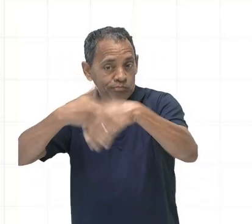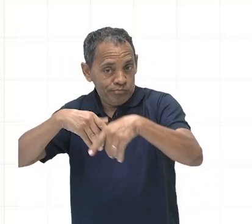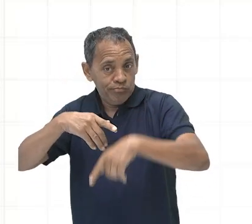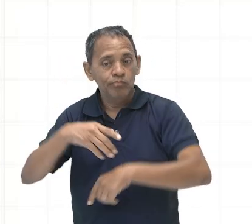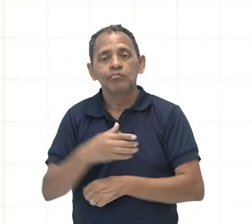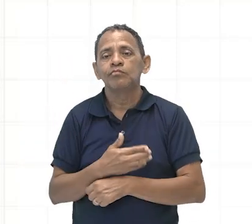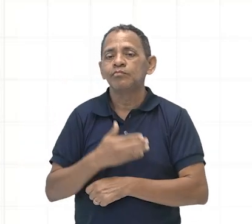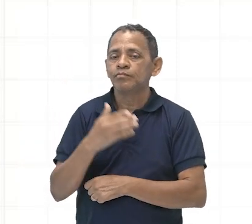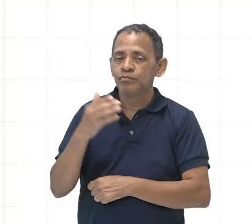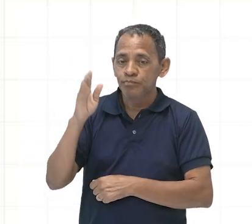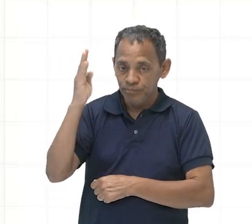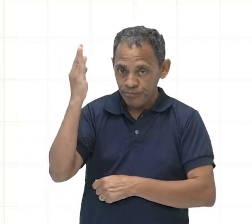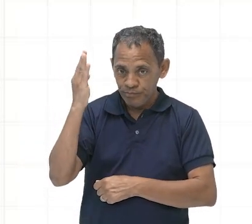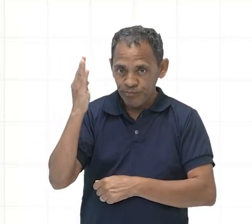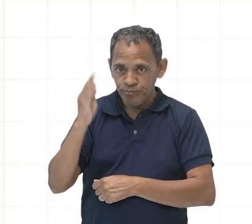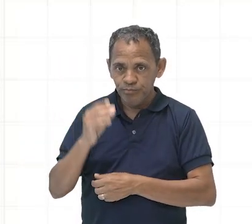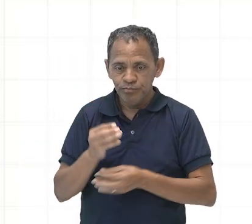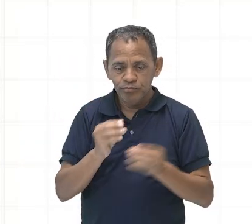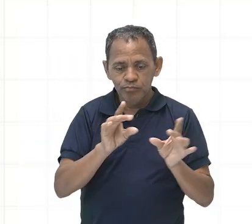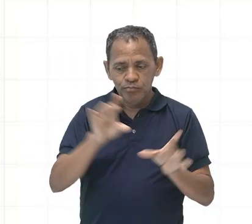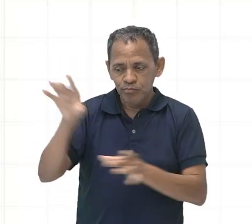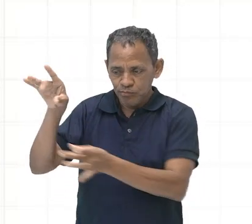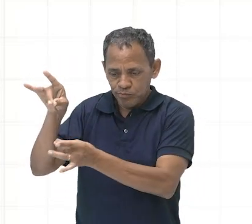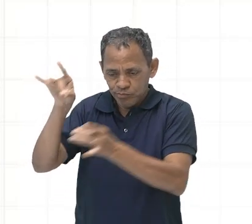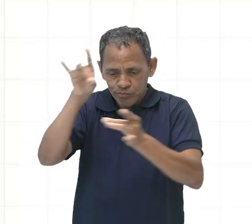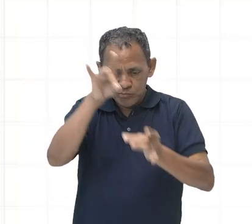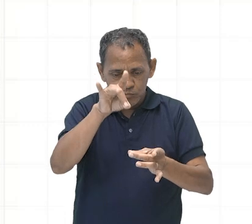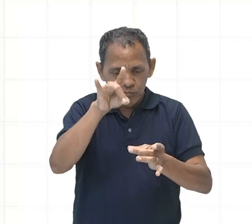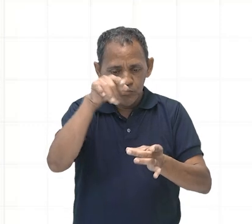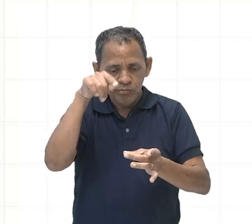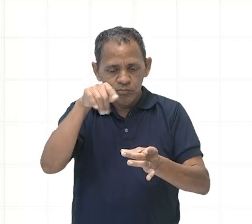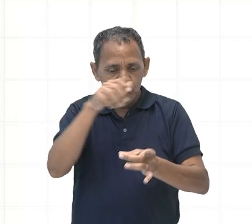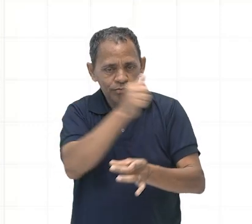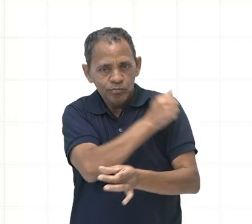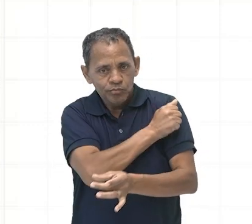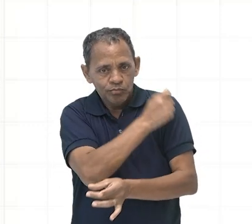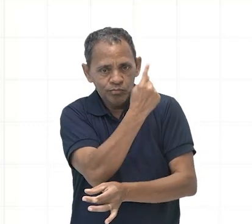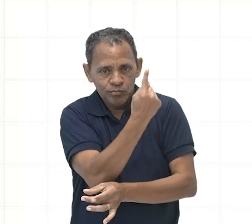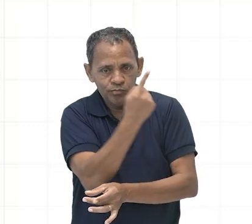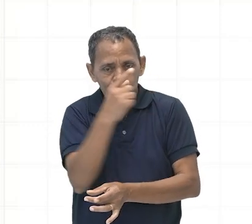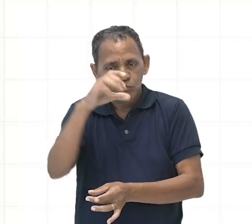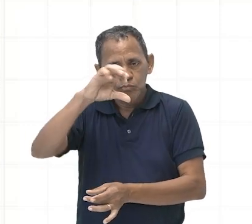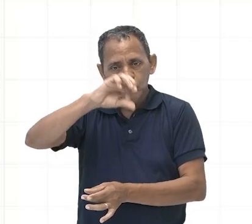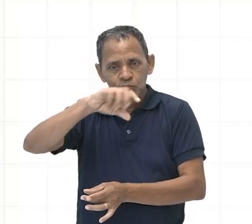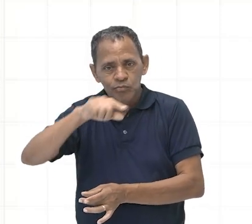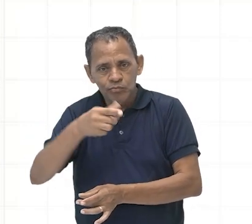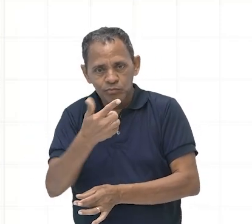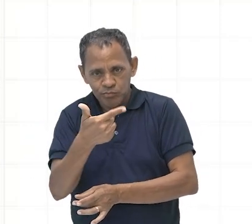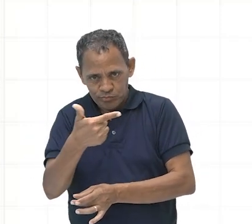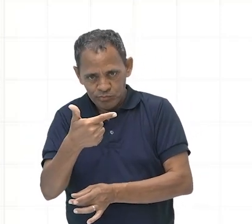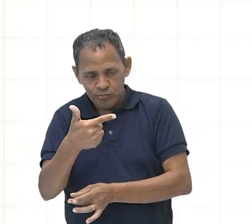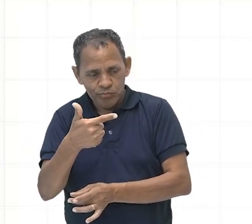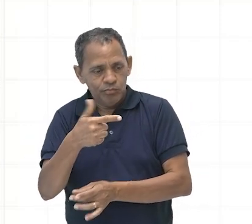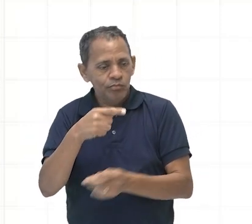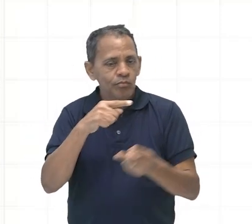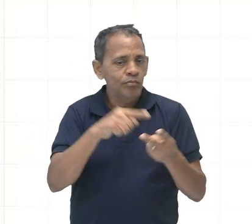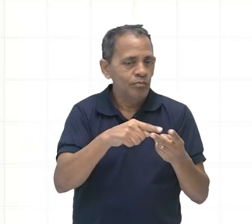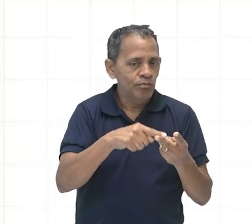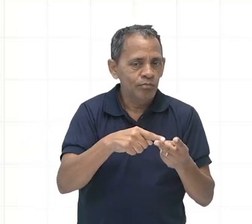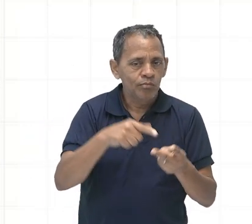na tabela a seguir. Então, nós tivemos aqui o aluno 1 pegando 9,2, o aluno